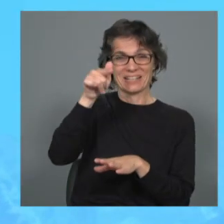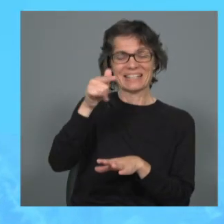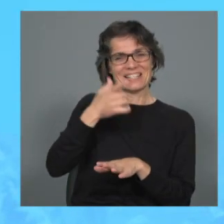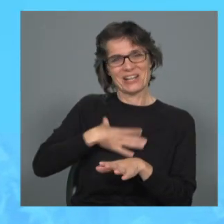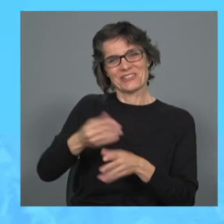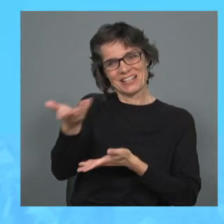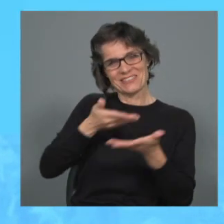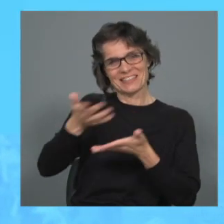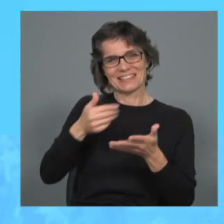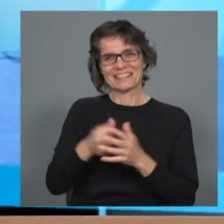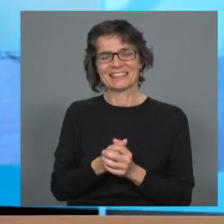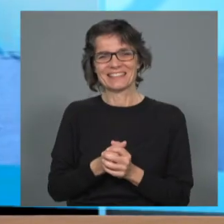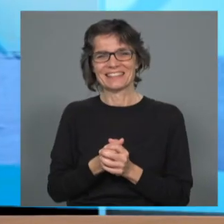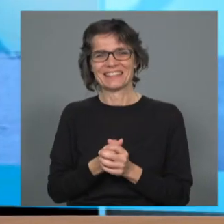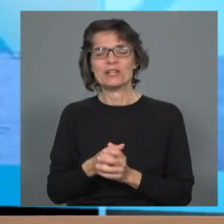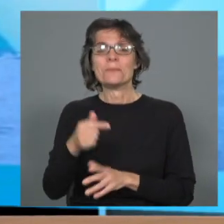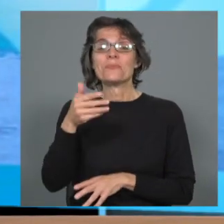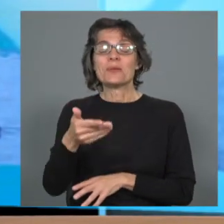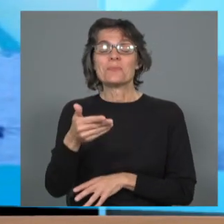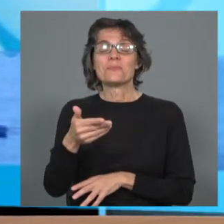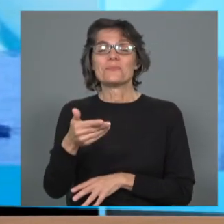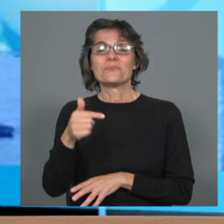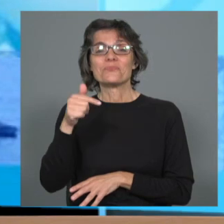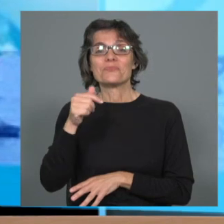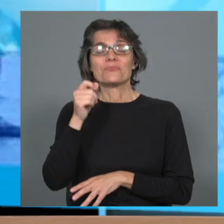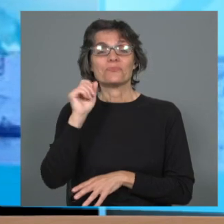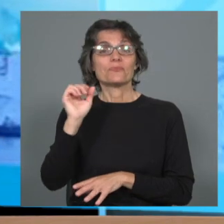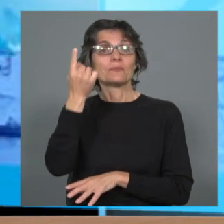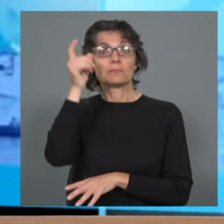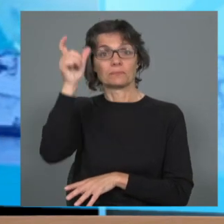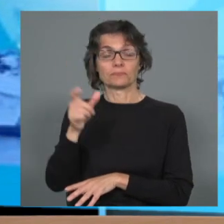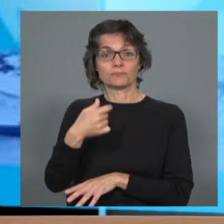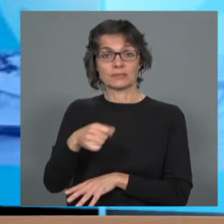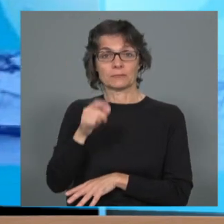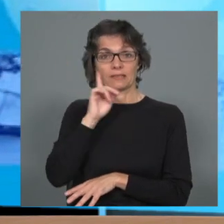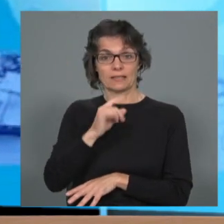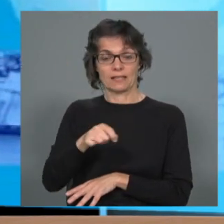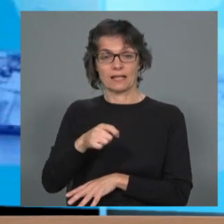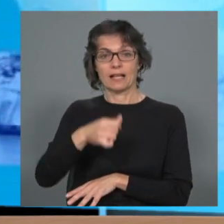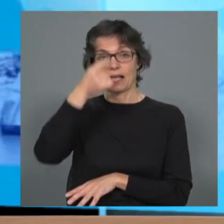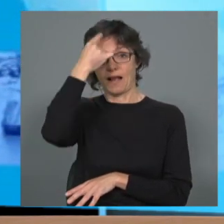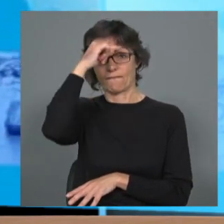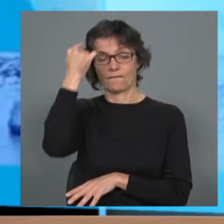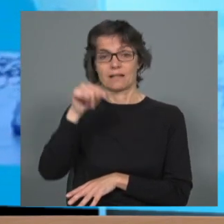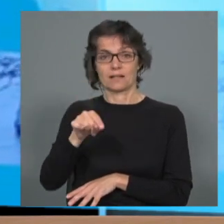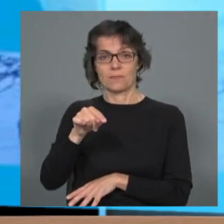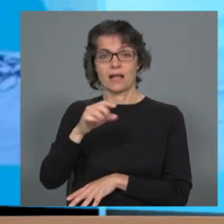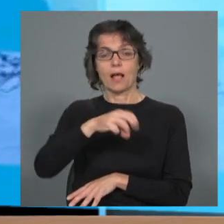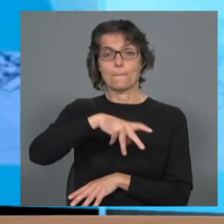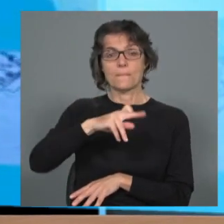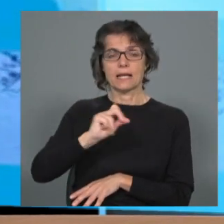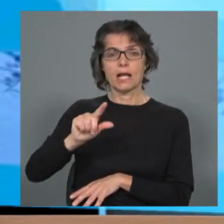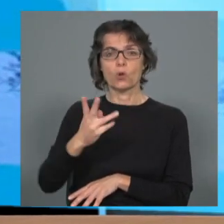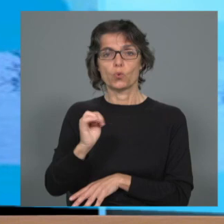connosco. Exatamente. Quem foi a primeira presidente foi a enfermeira Maria Luísa